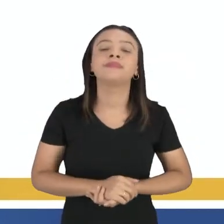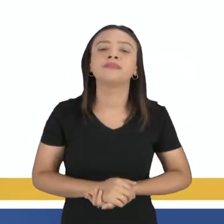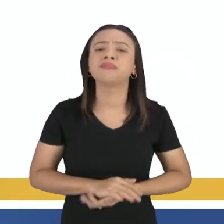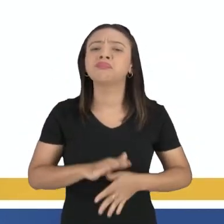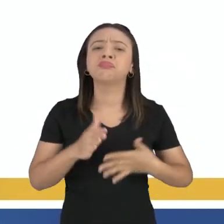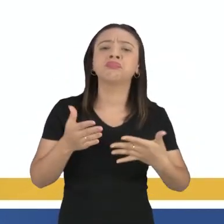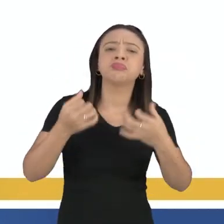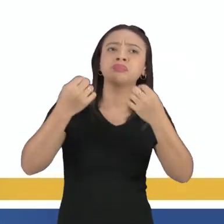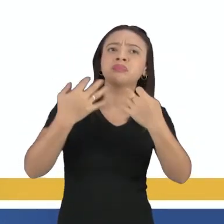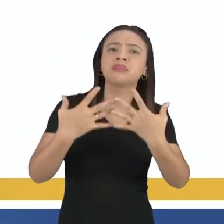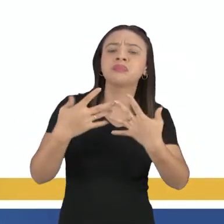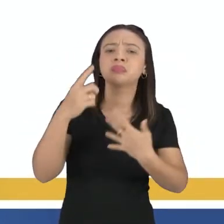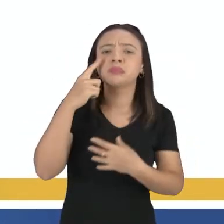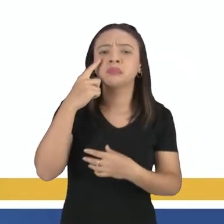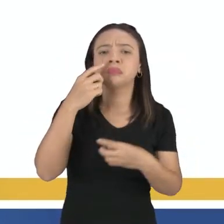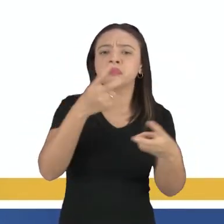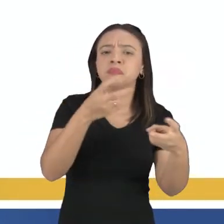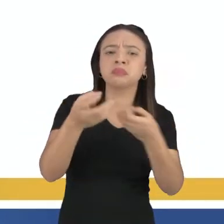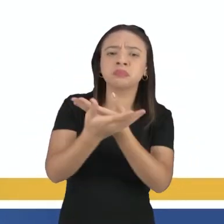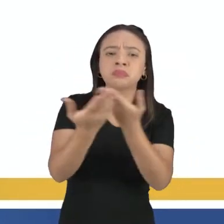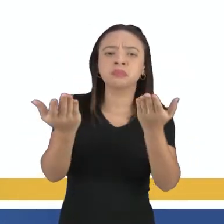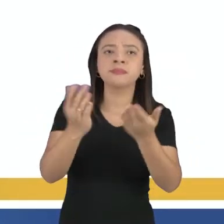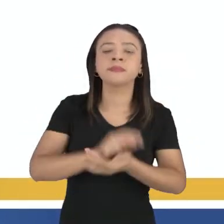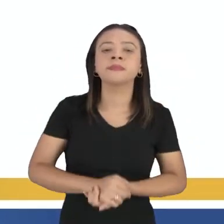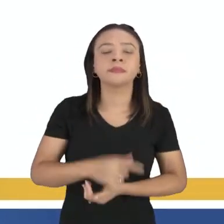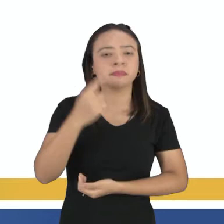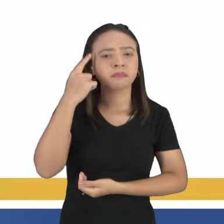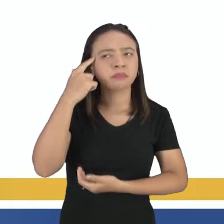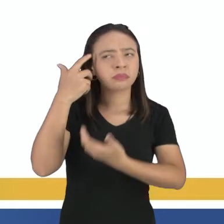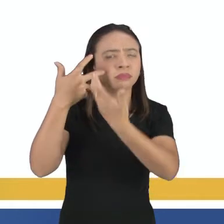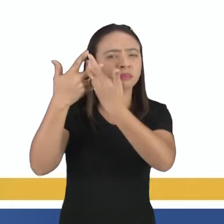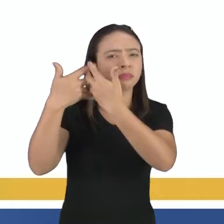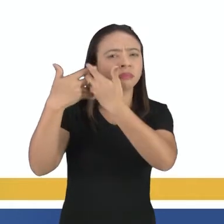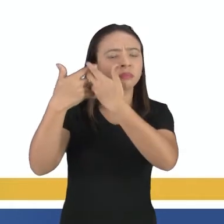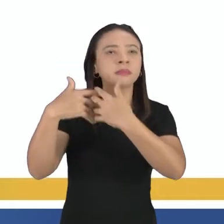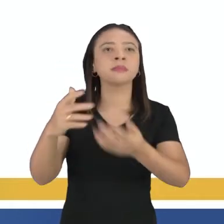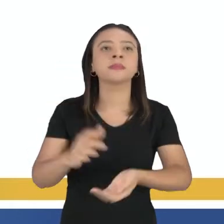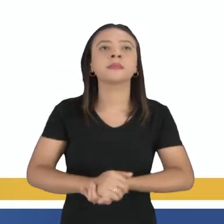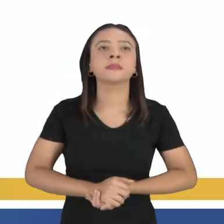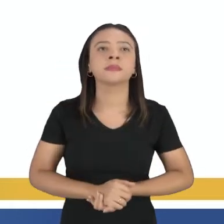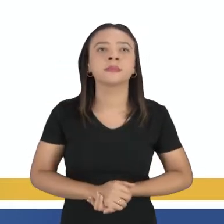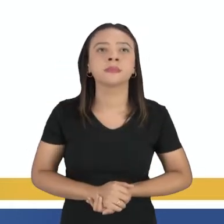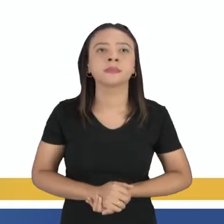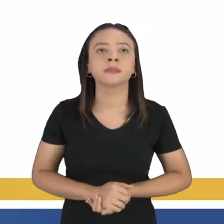aí? Vejam aí, vocês, pensem. Vamos ver?